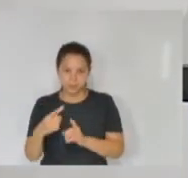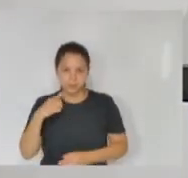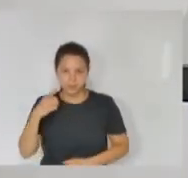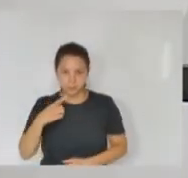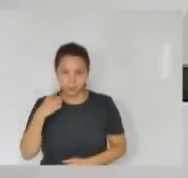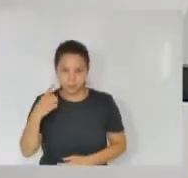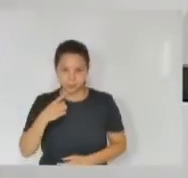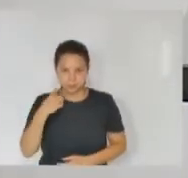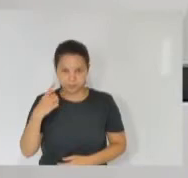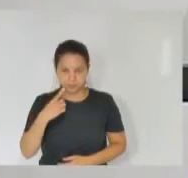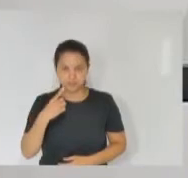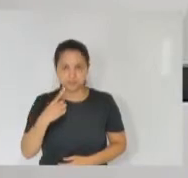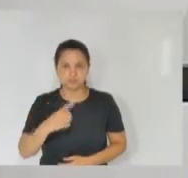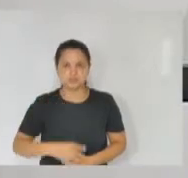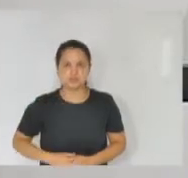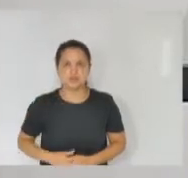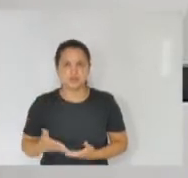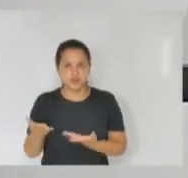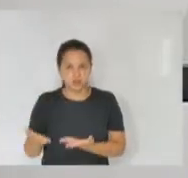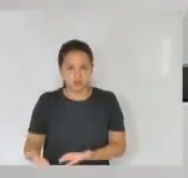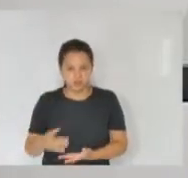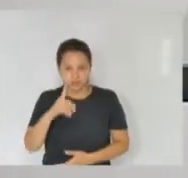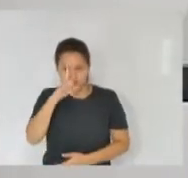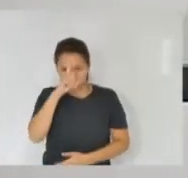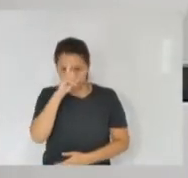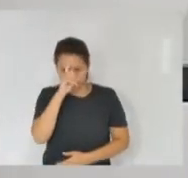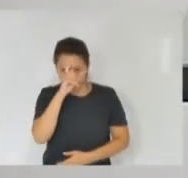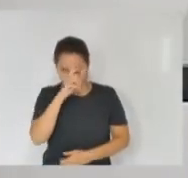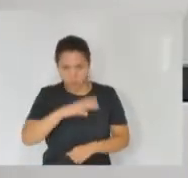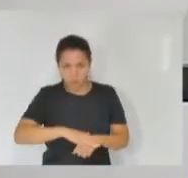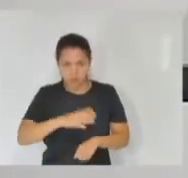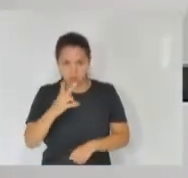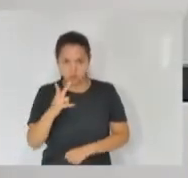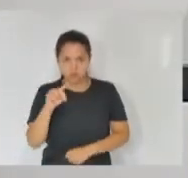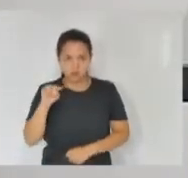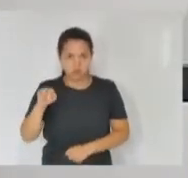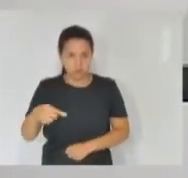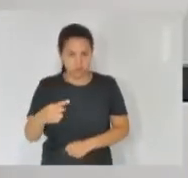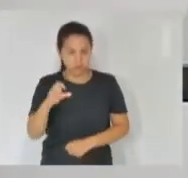hospital. Foram mais de 2.800 cirurgias,